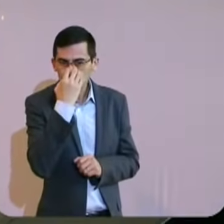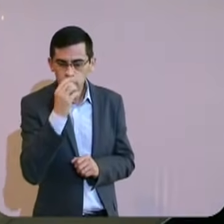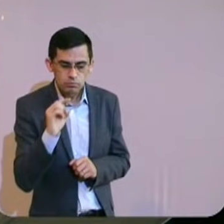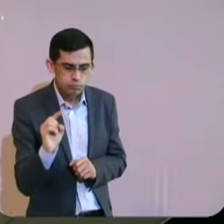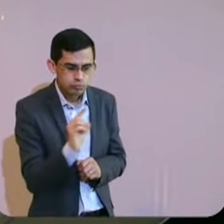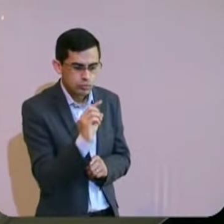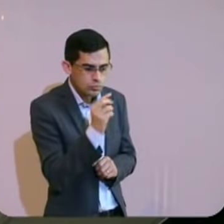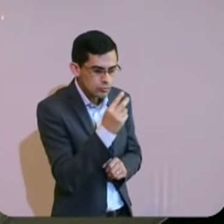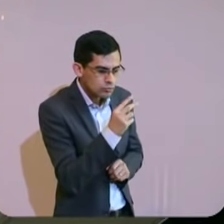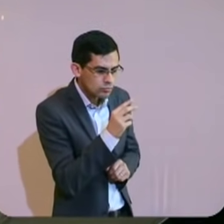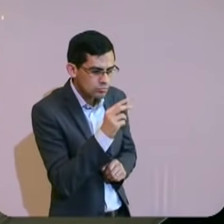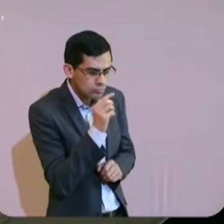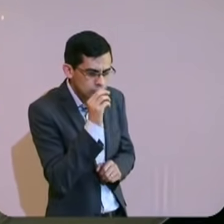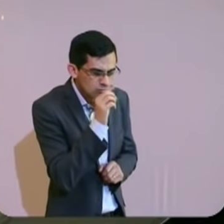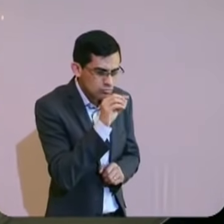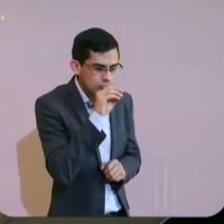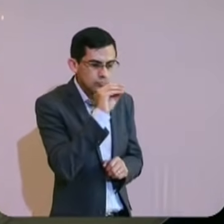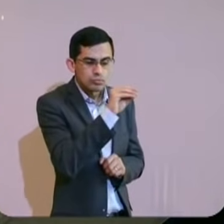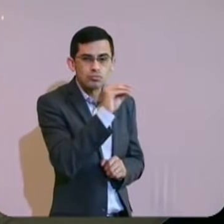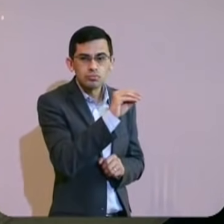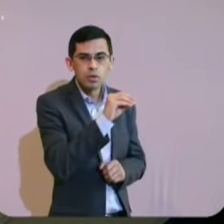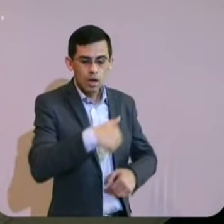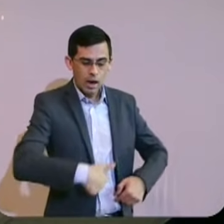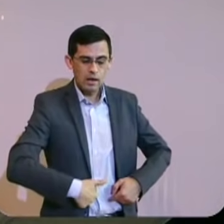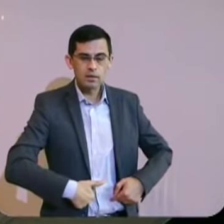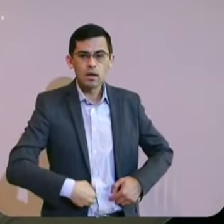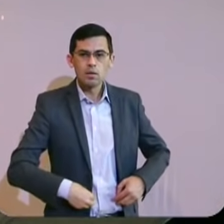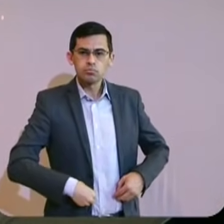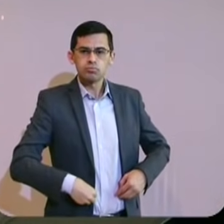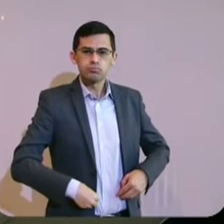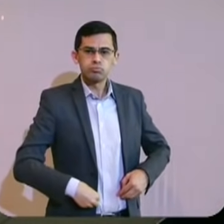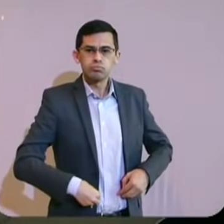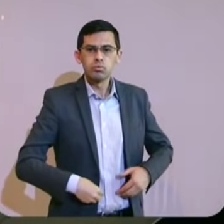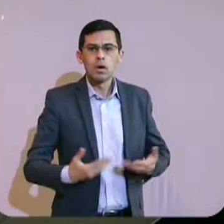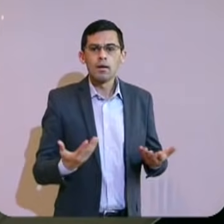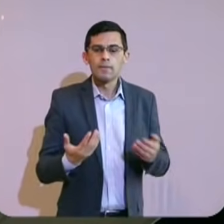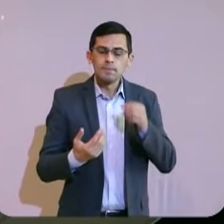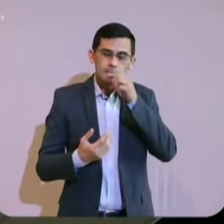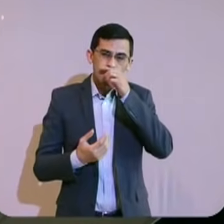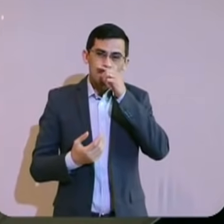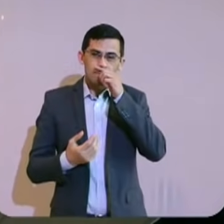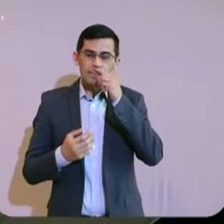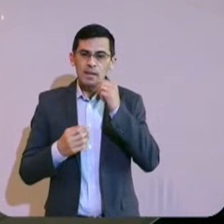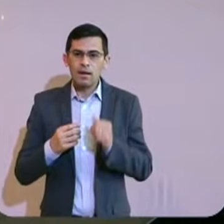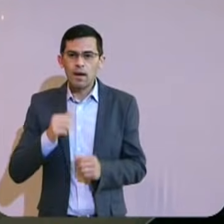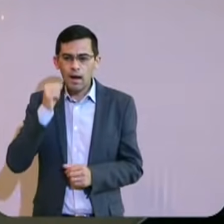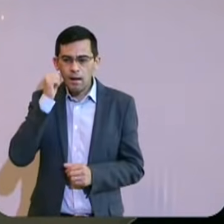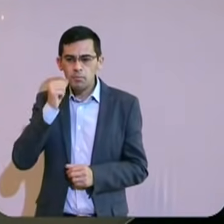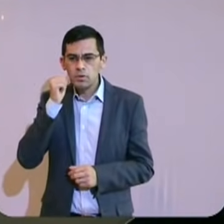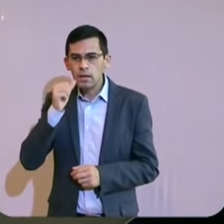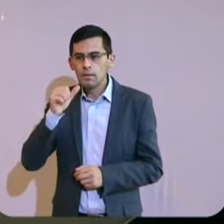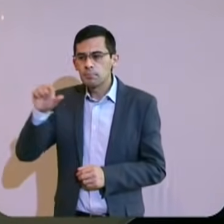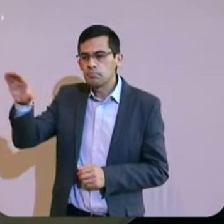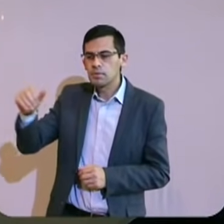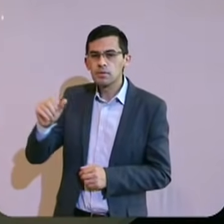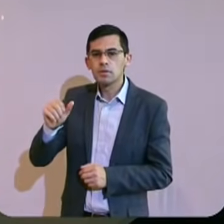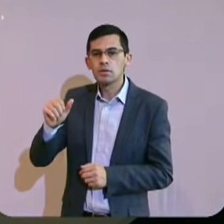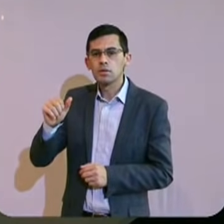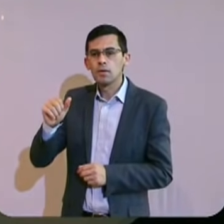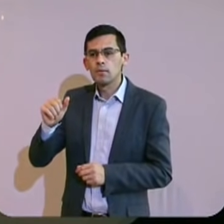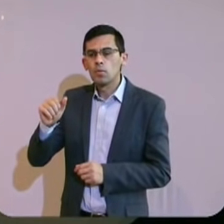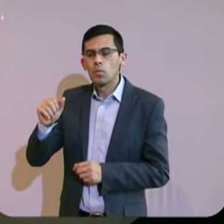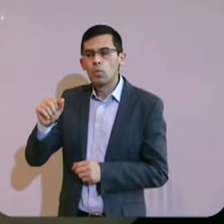cachorrinho dela começou a cutucar com o focinho a barriga do paciente. Ela pediu